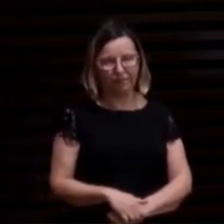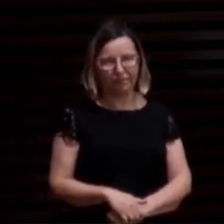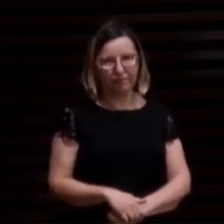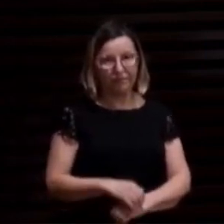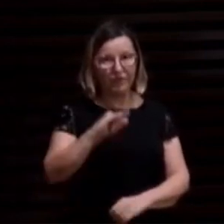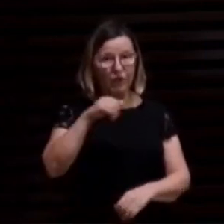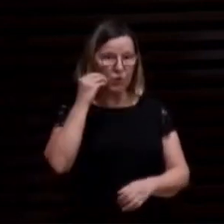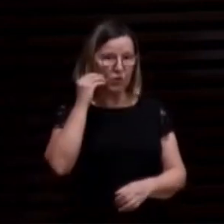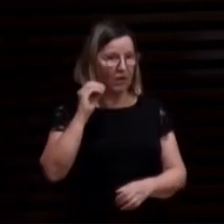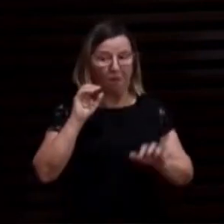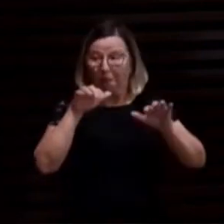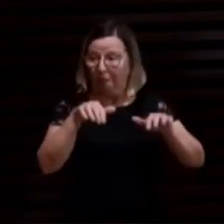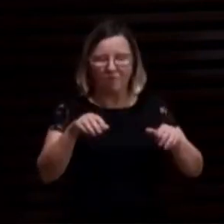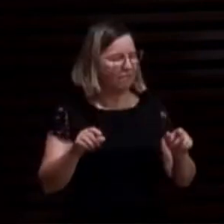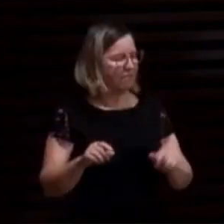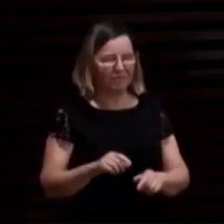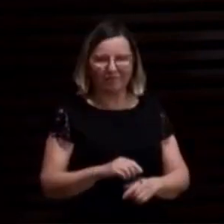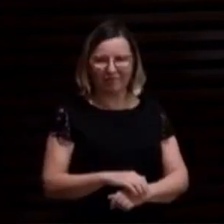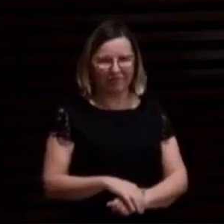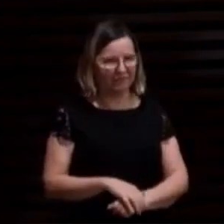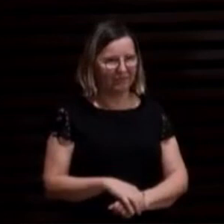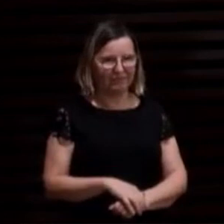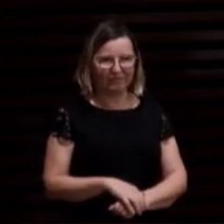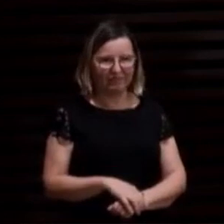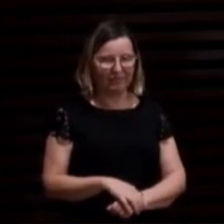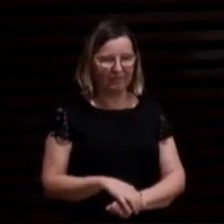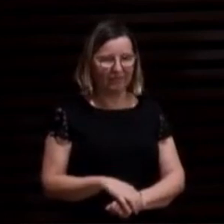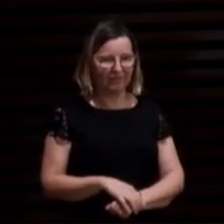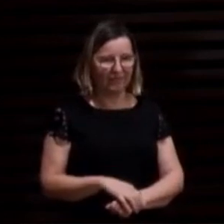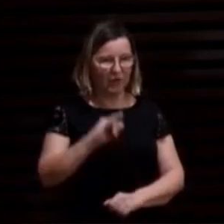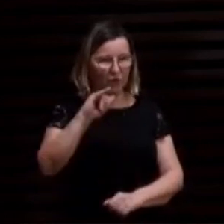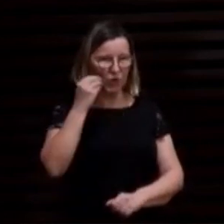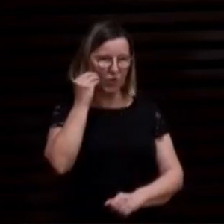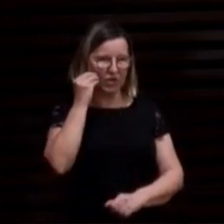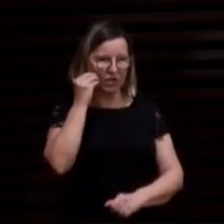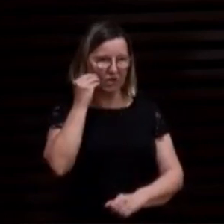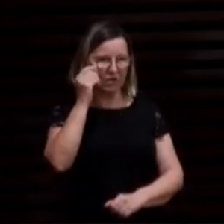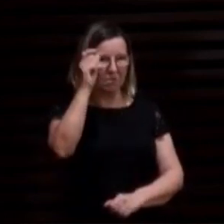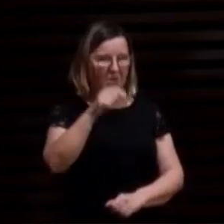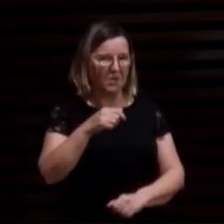Judas não era um monstro, meus irmãos. Ele era um homem igual a nós.